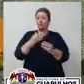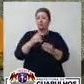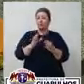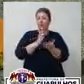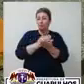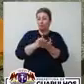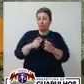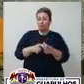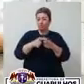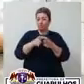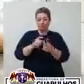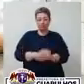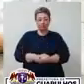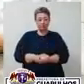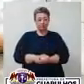bolo de pote.